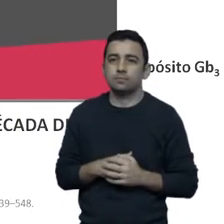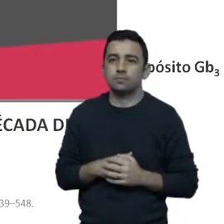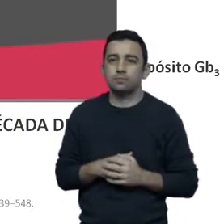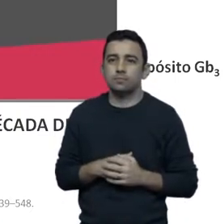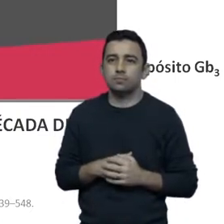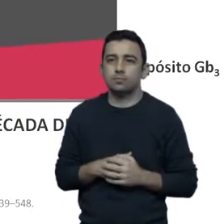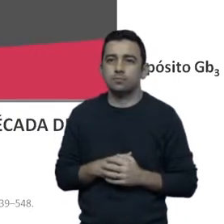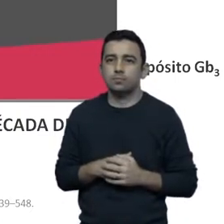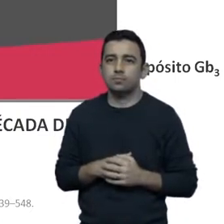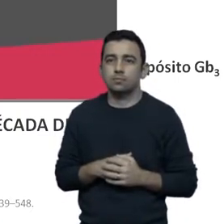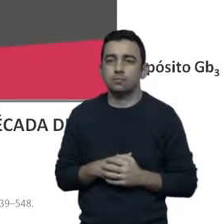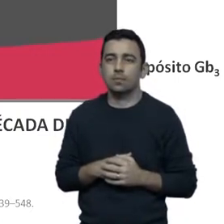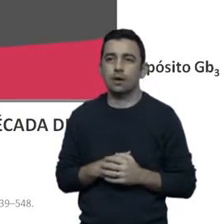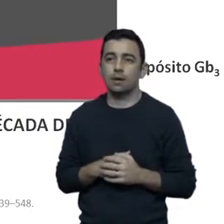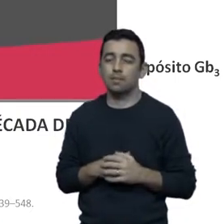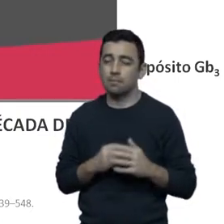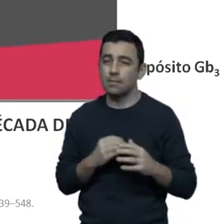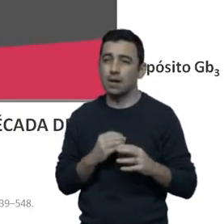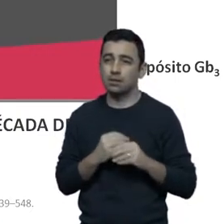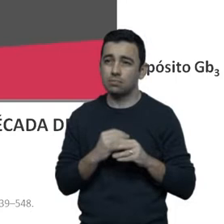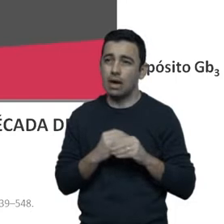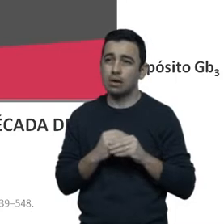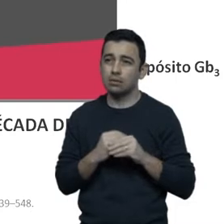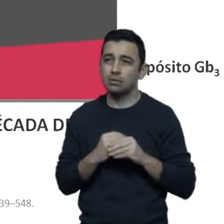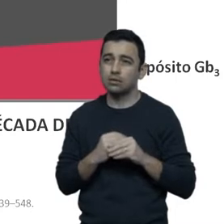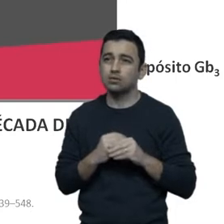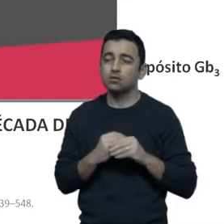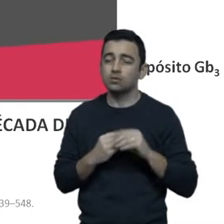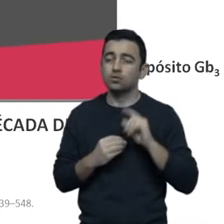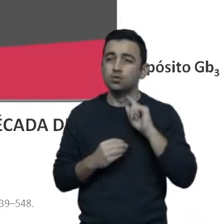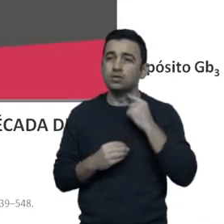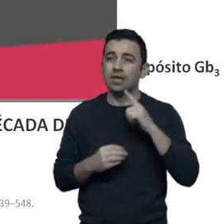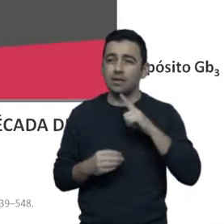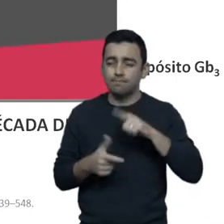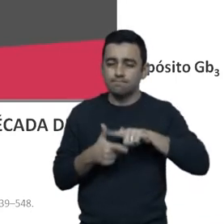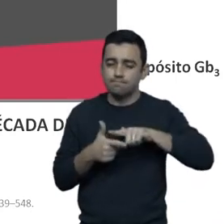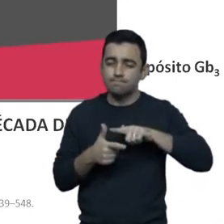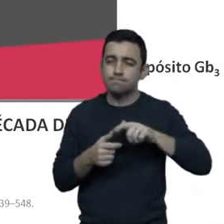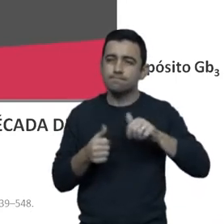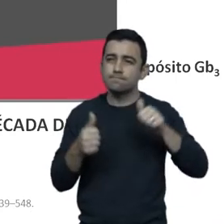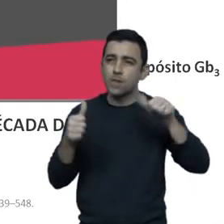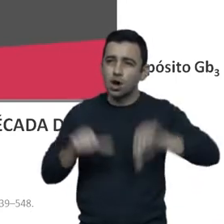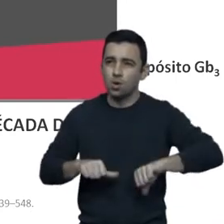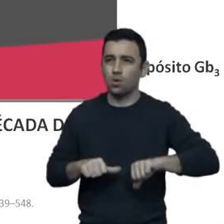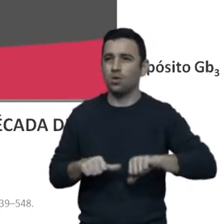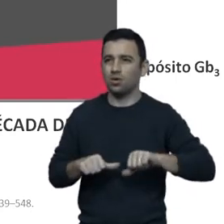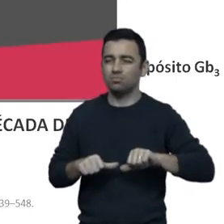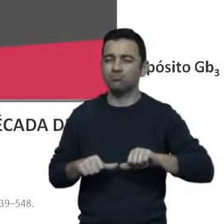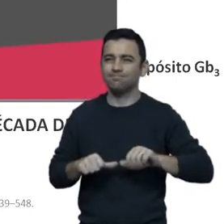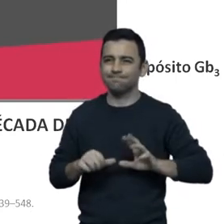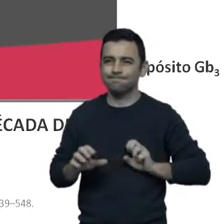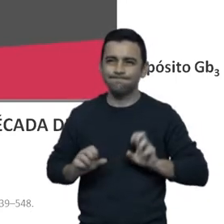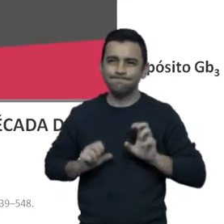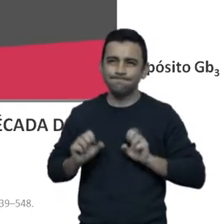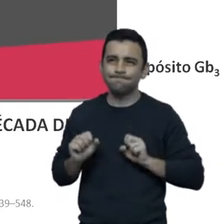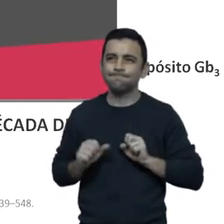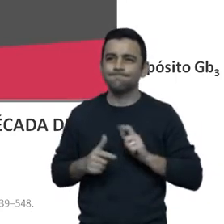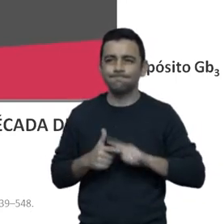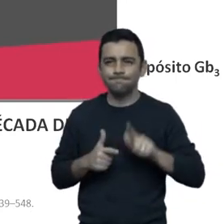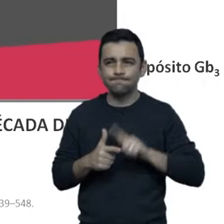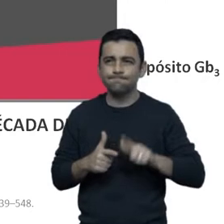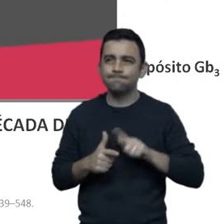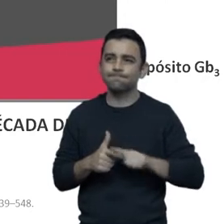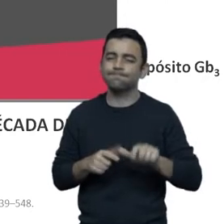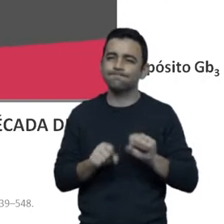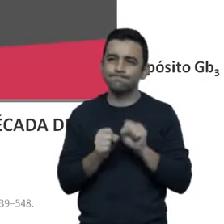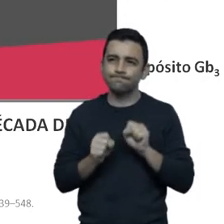da toxina, mais lesão você vai ter nos órgãos-alvo, né? Então, aqui você percebe que, no começo,